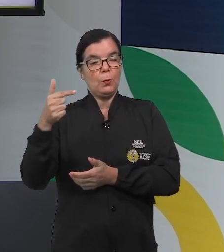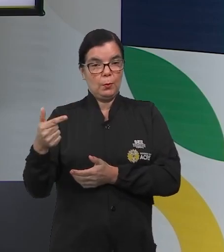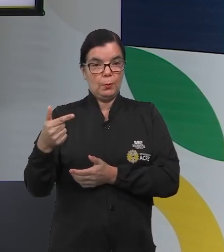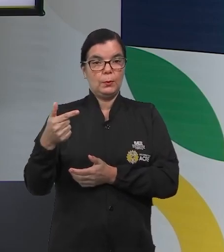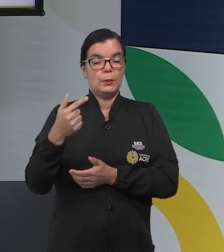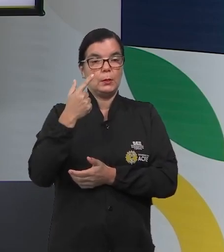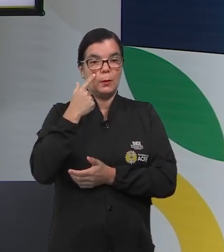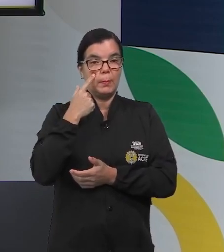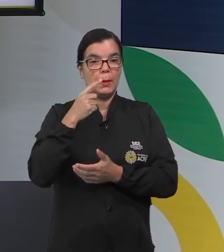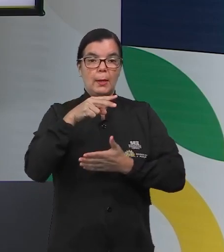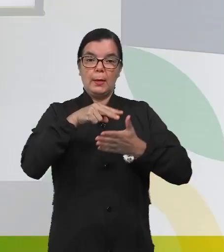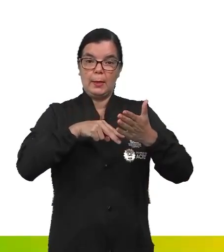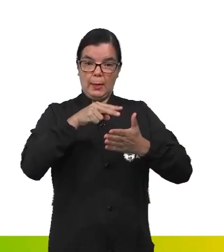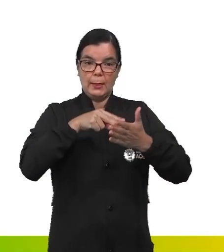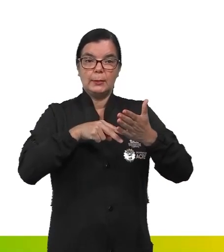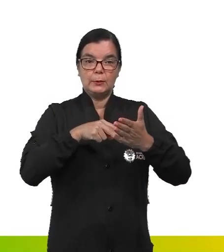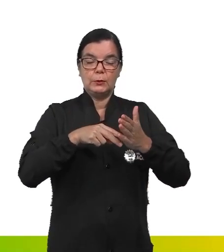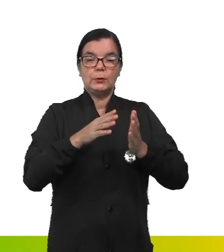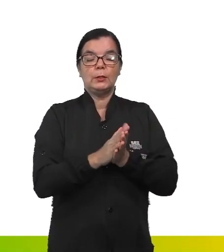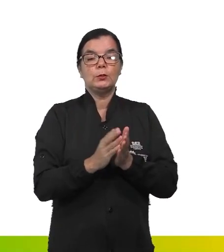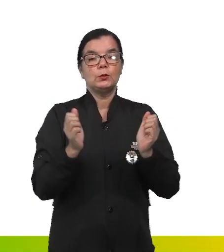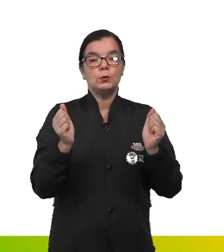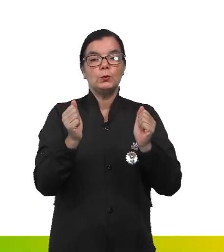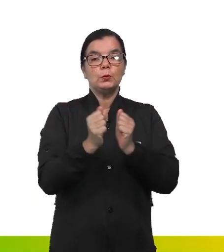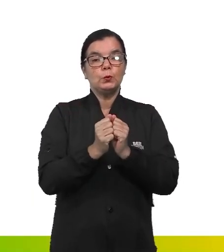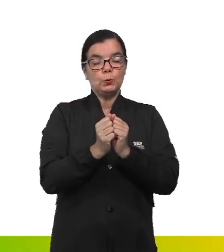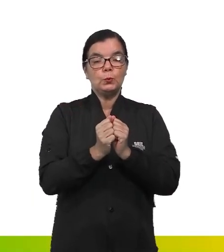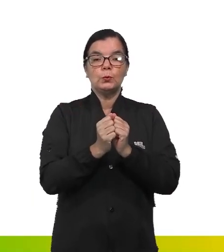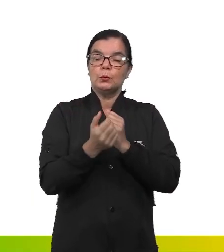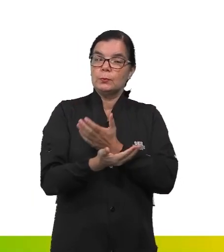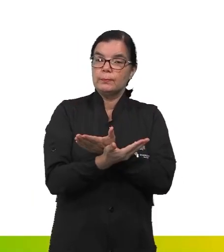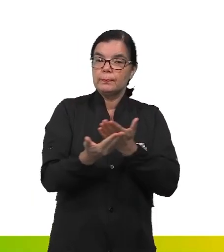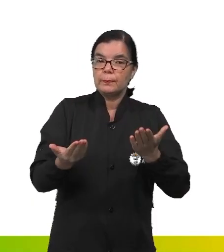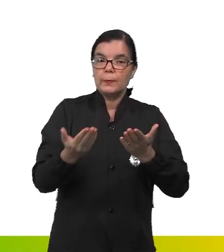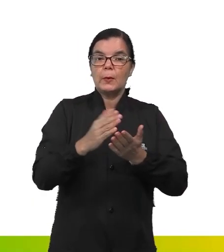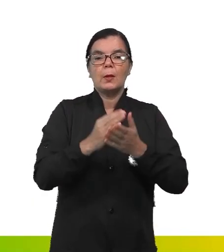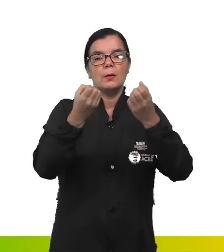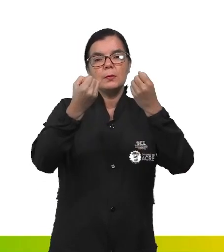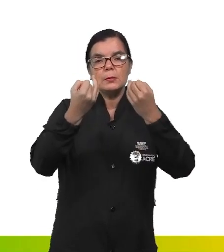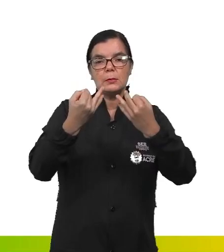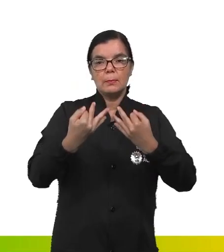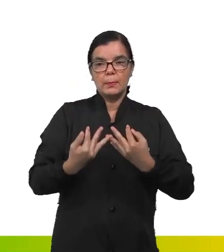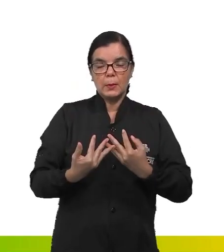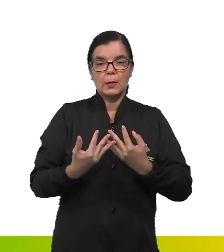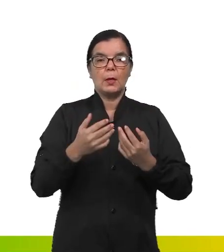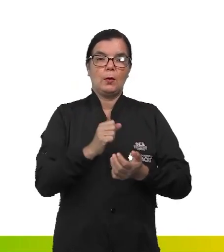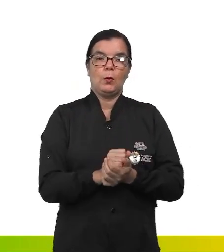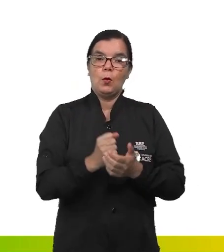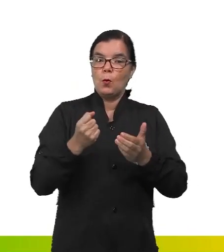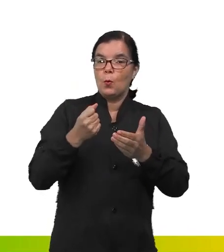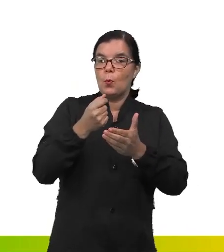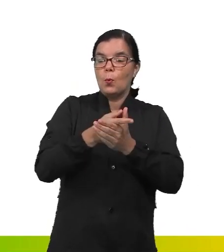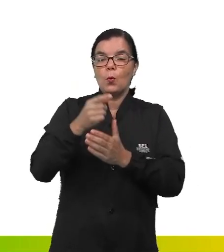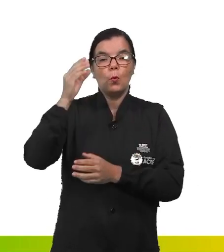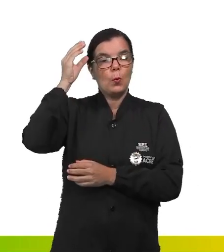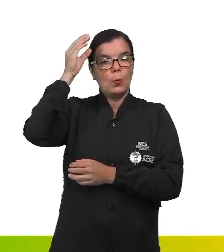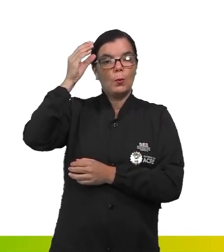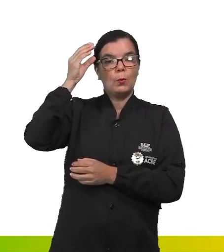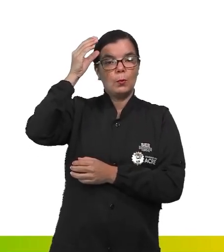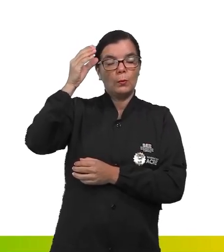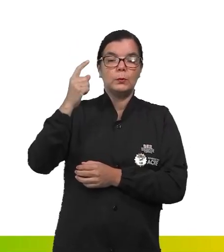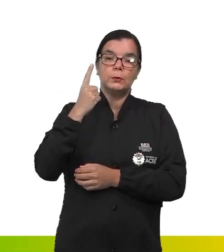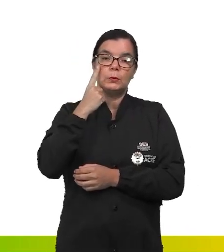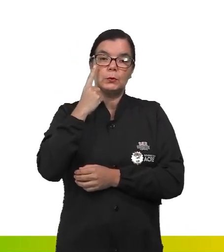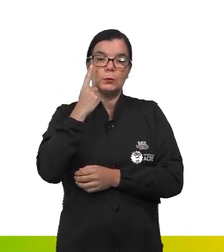aqui, eu gostaria de ler essa caixa de texto com vocês, explicar um pouco mais do consumo consciente, tá? Olha